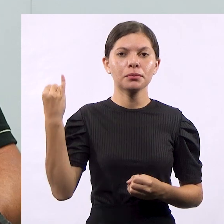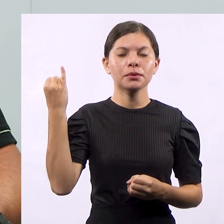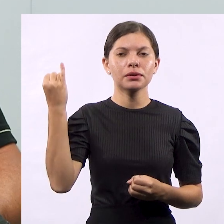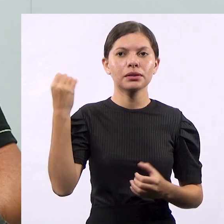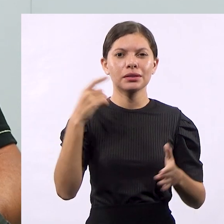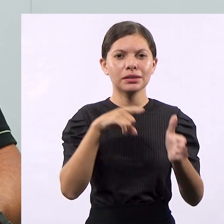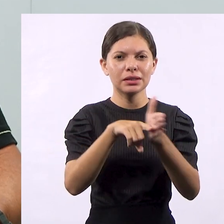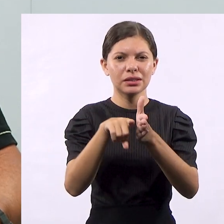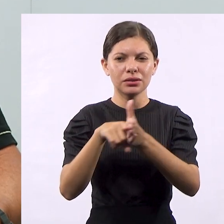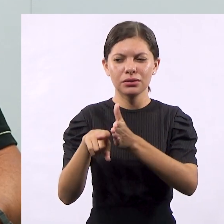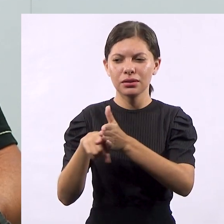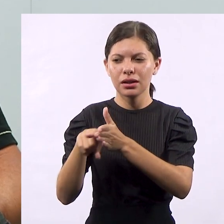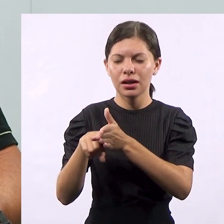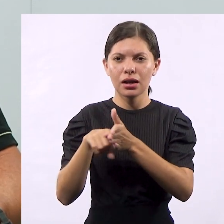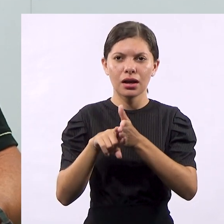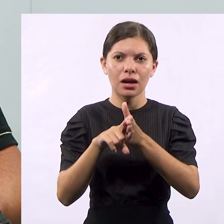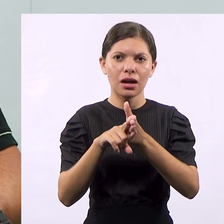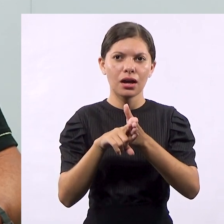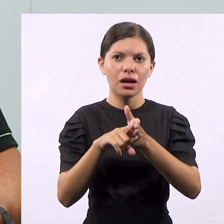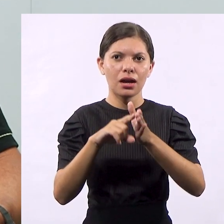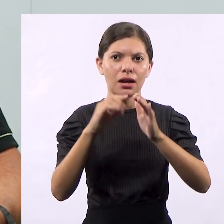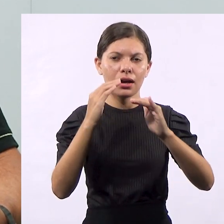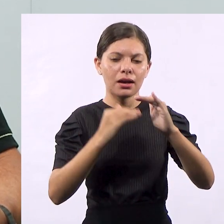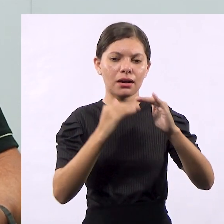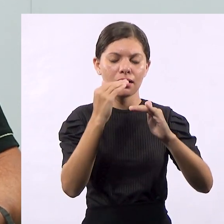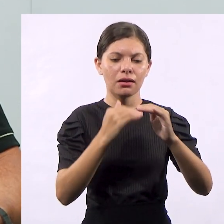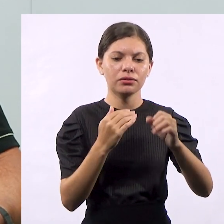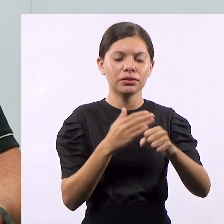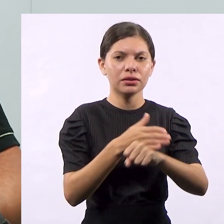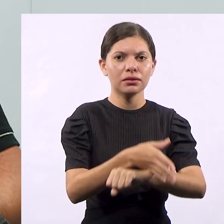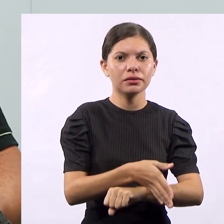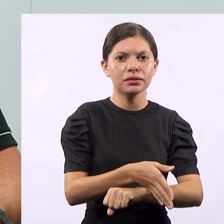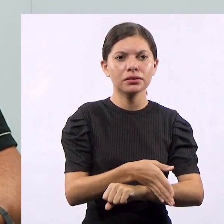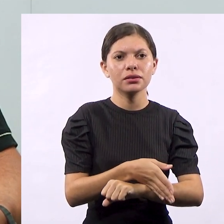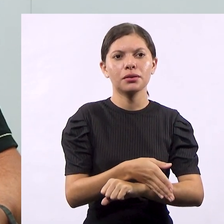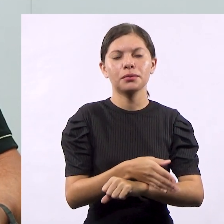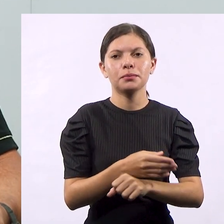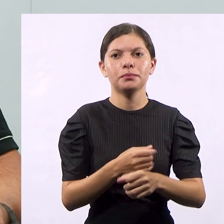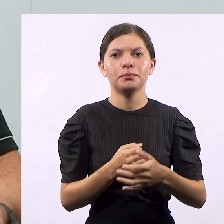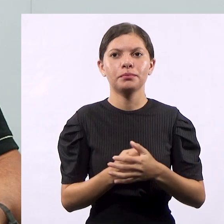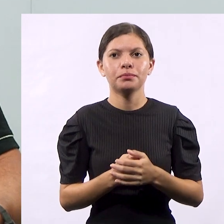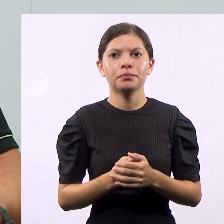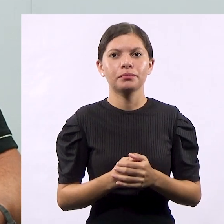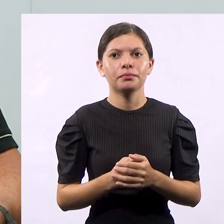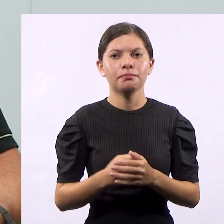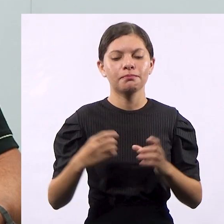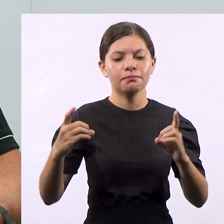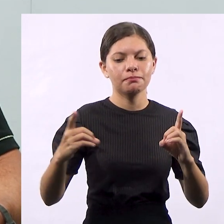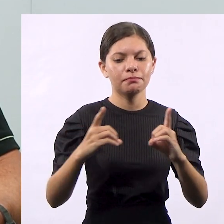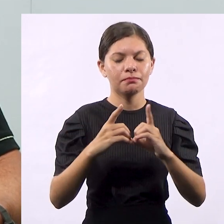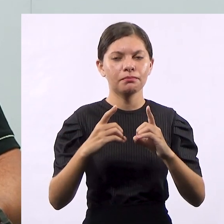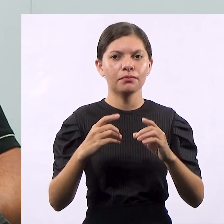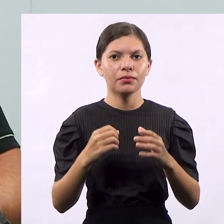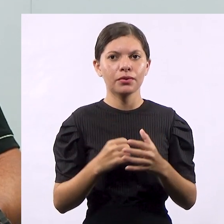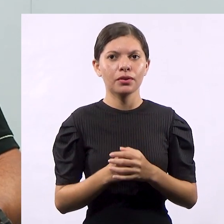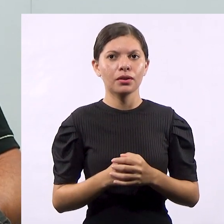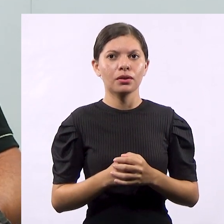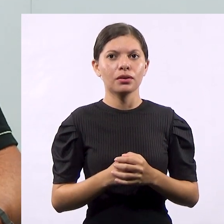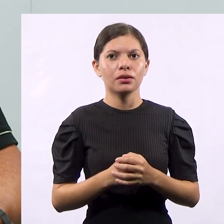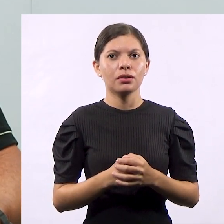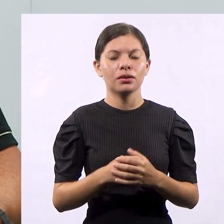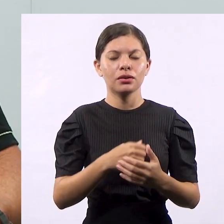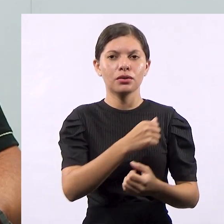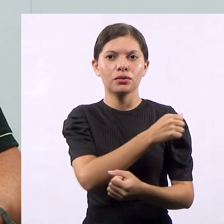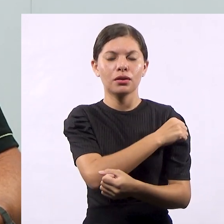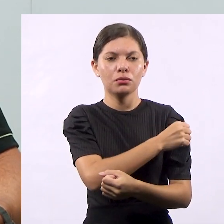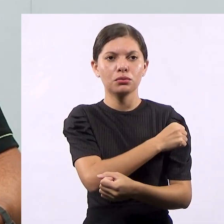questionar qual é o grau de intervenção que os colegiados têm, por exemplo, nas decisões da escola, né?